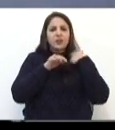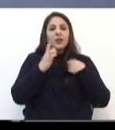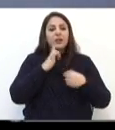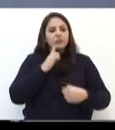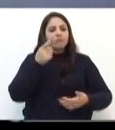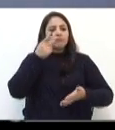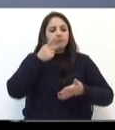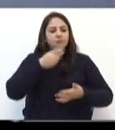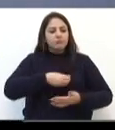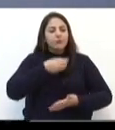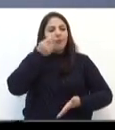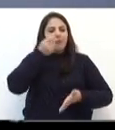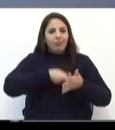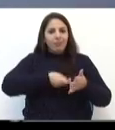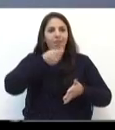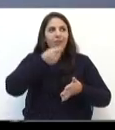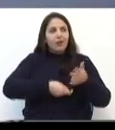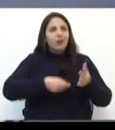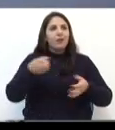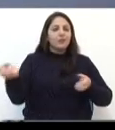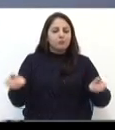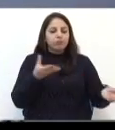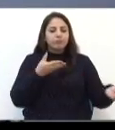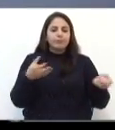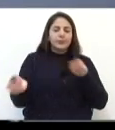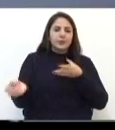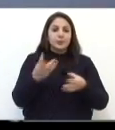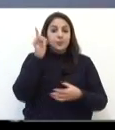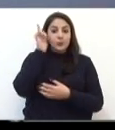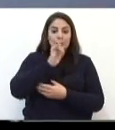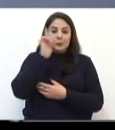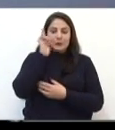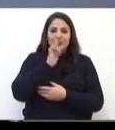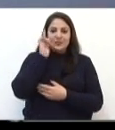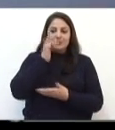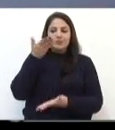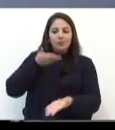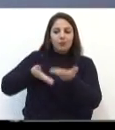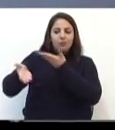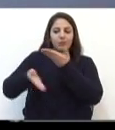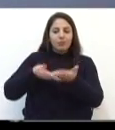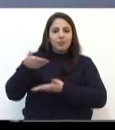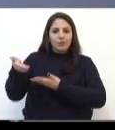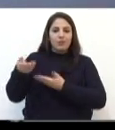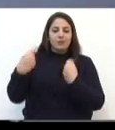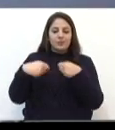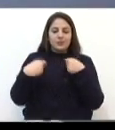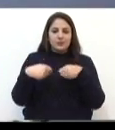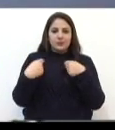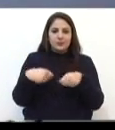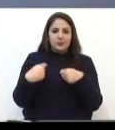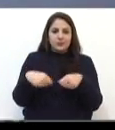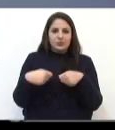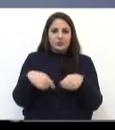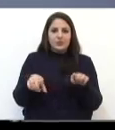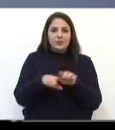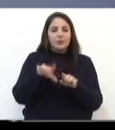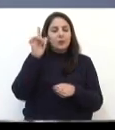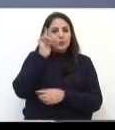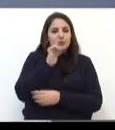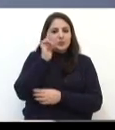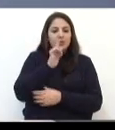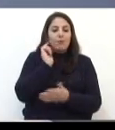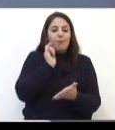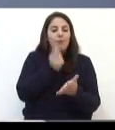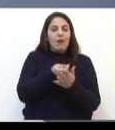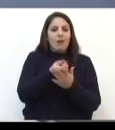está constantemente se reinventando para poder suprir as necessidades e para